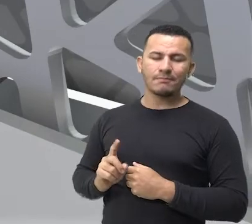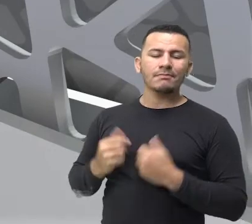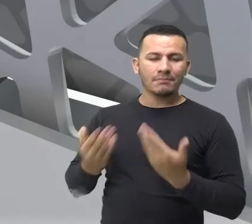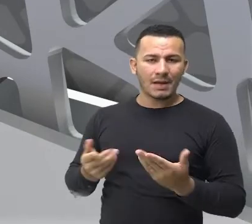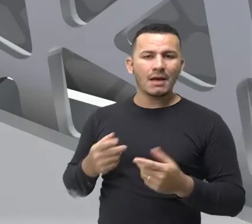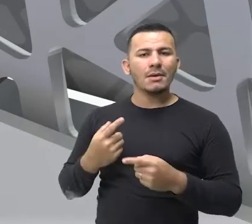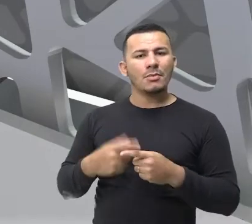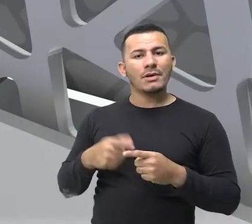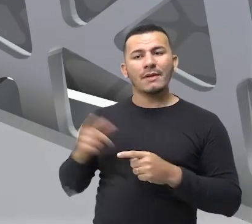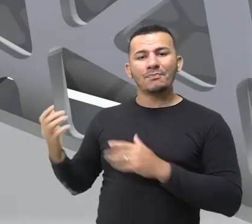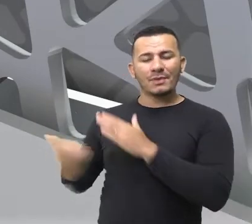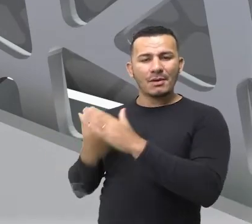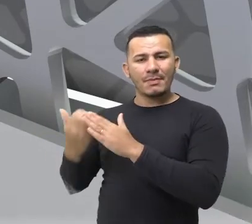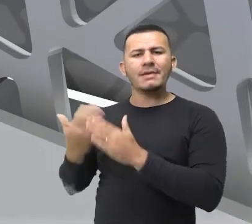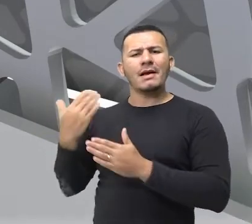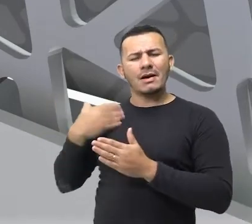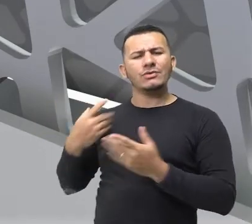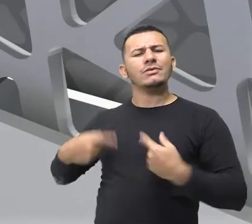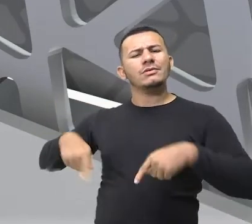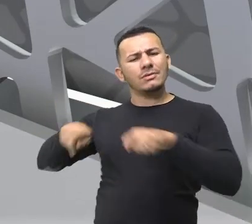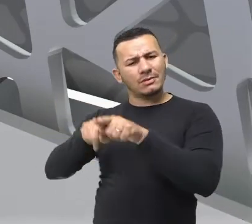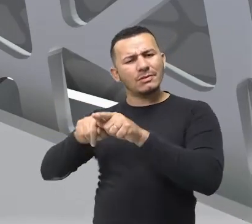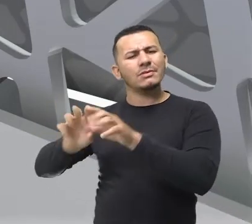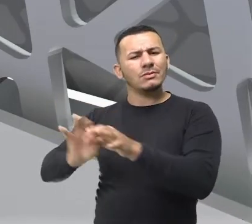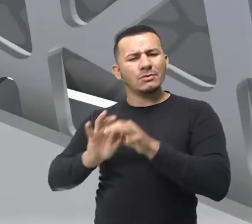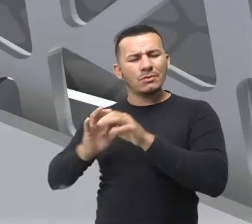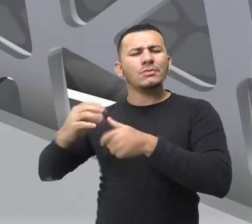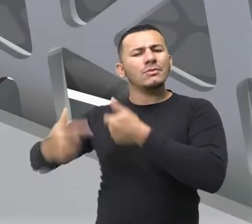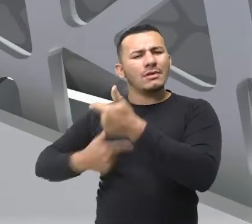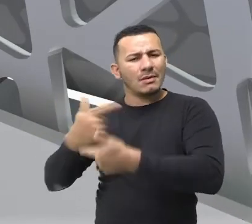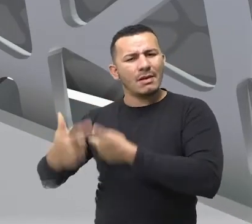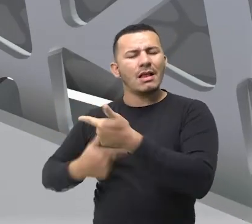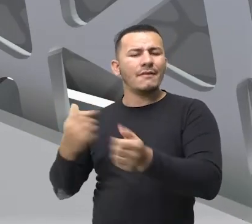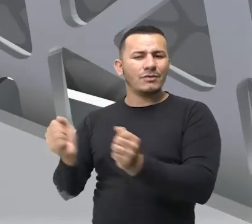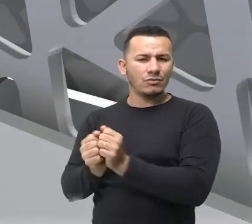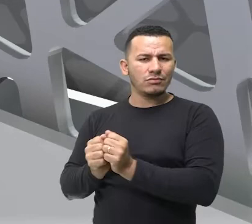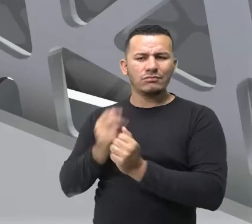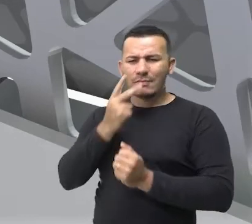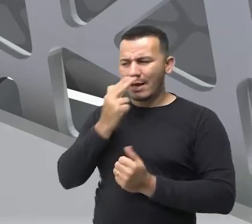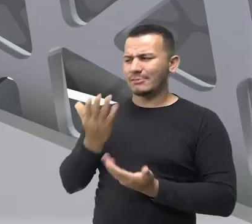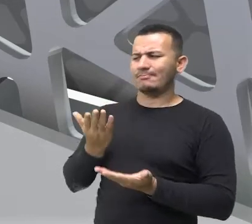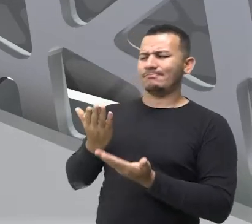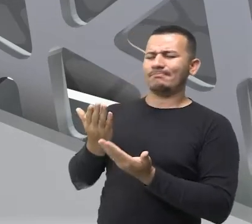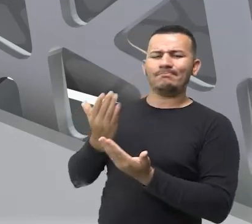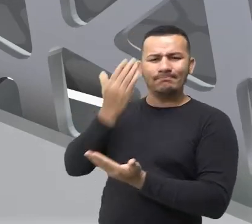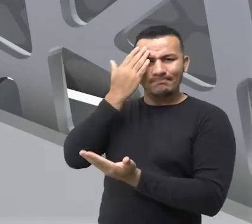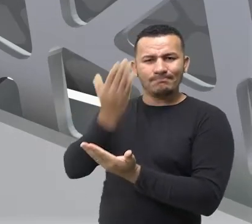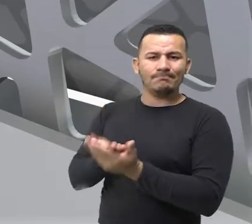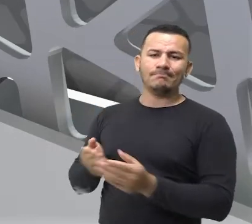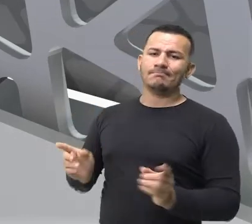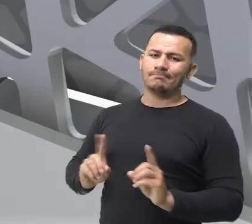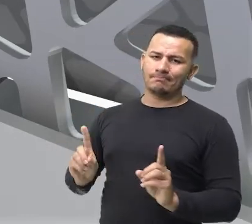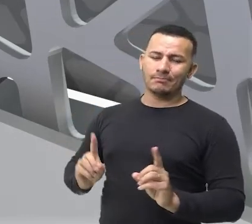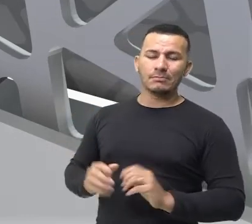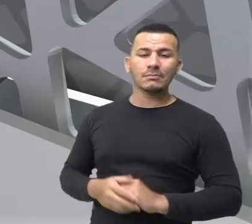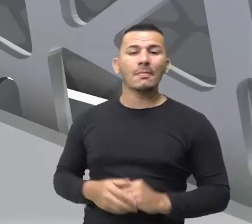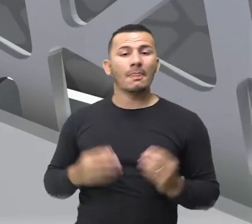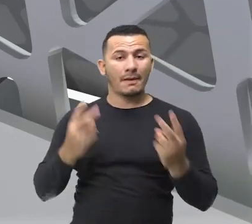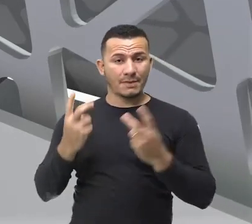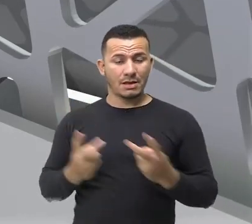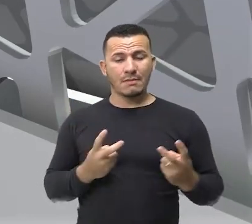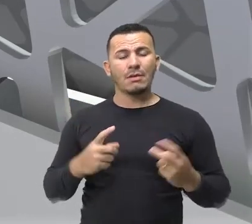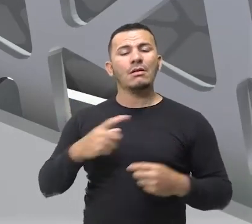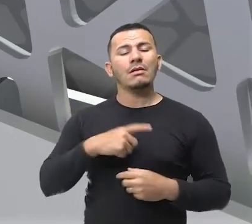confiança de uma empresa que trabalhava seja que atuava junto com ela ok então observa em que a